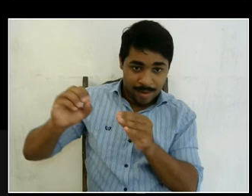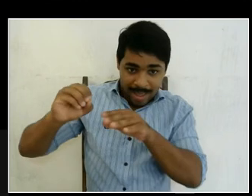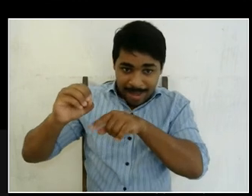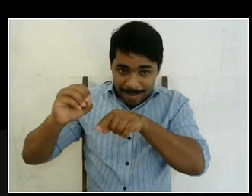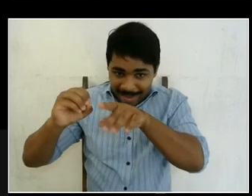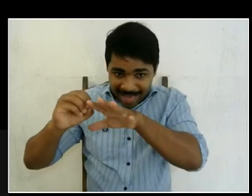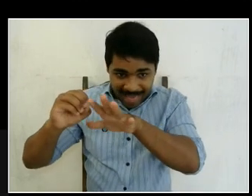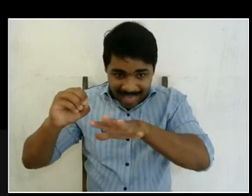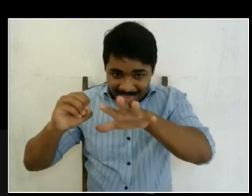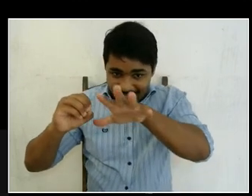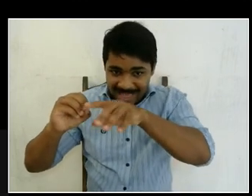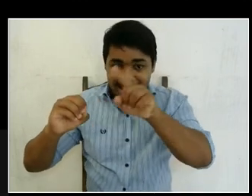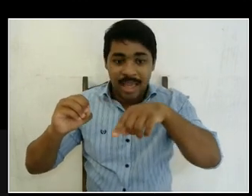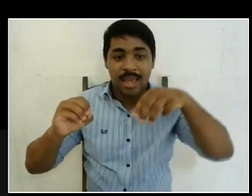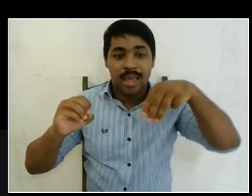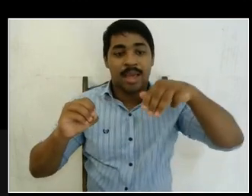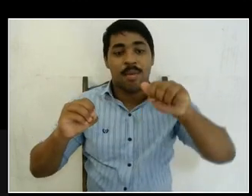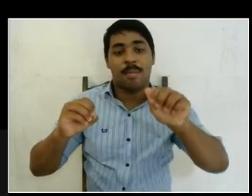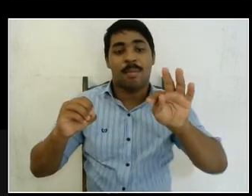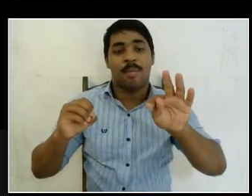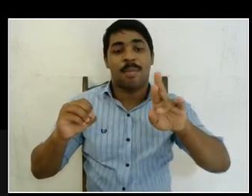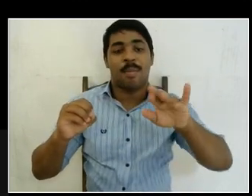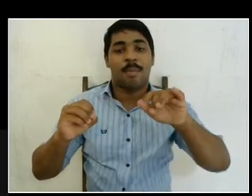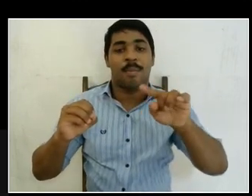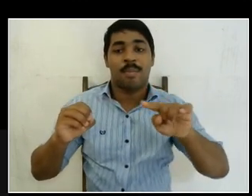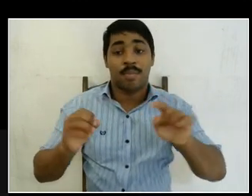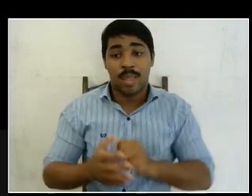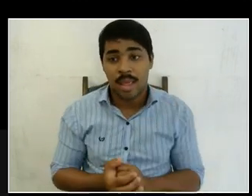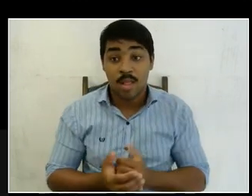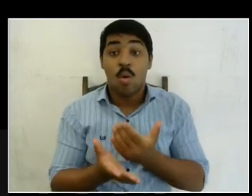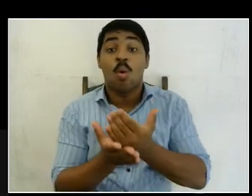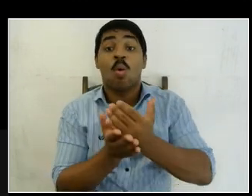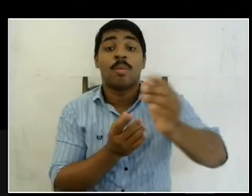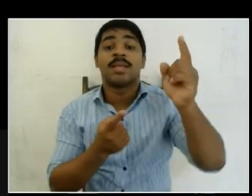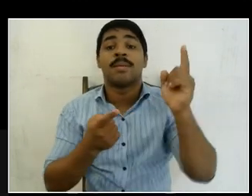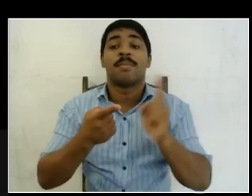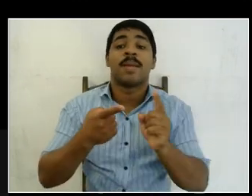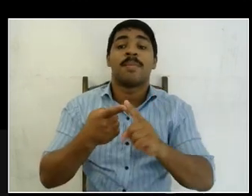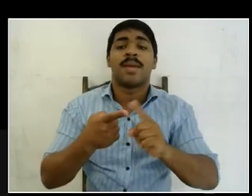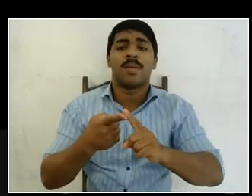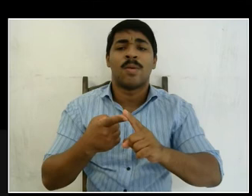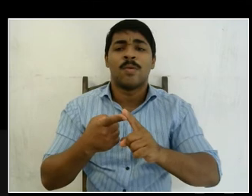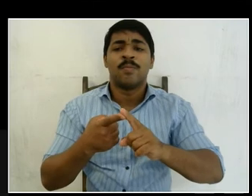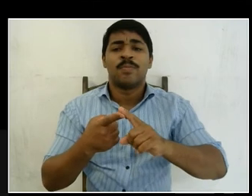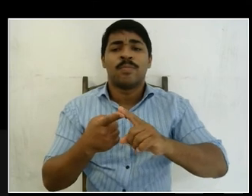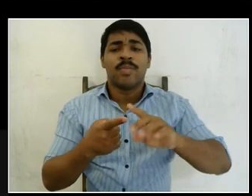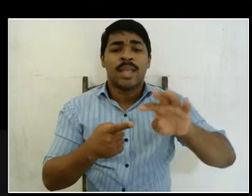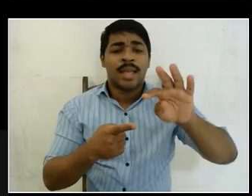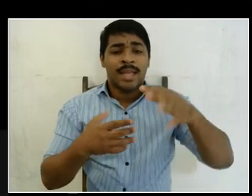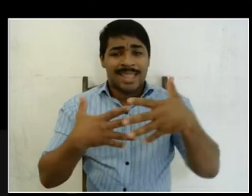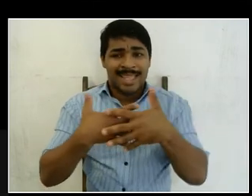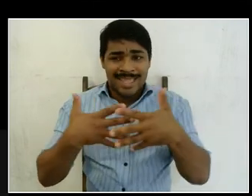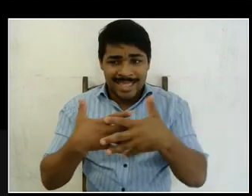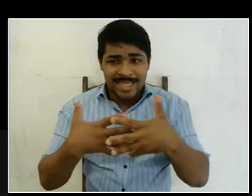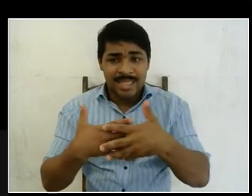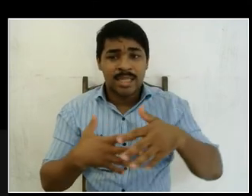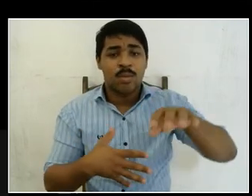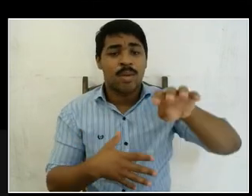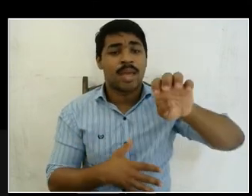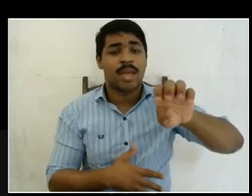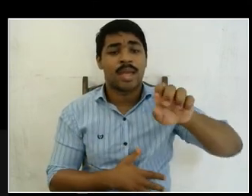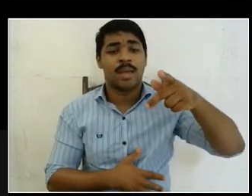a gente vai falar sobre cada um dos tecidos. Primeiramente, o tecido epitelial. Esse tecido, a gente fala que ele é